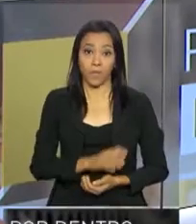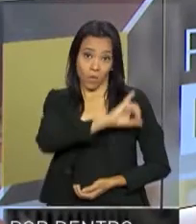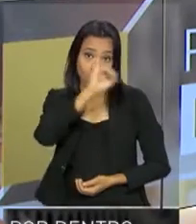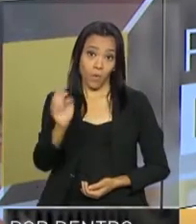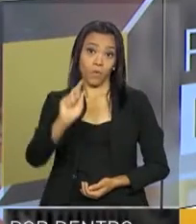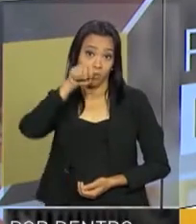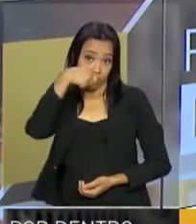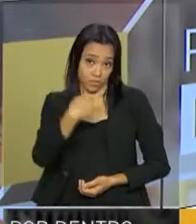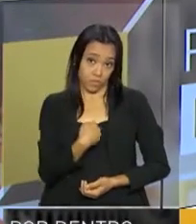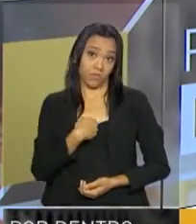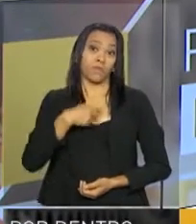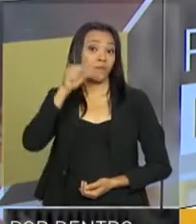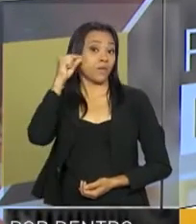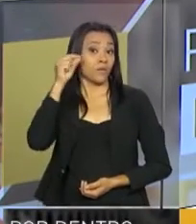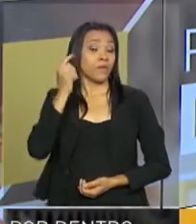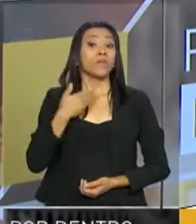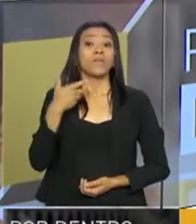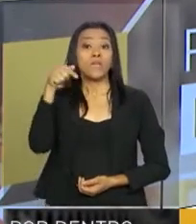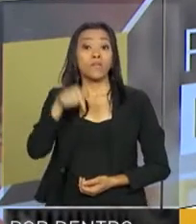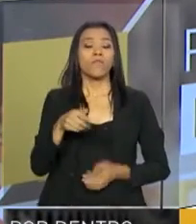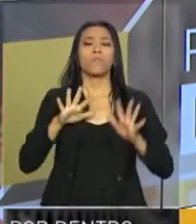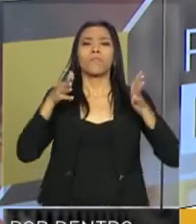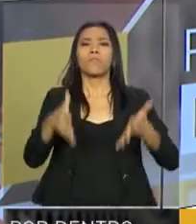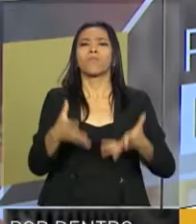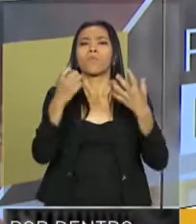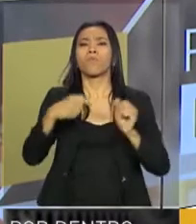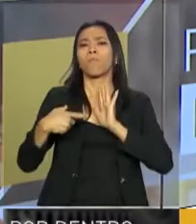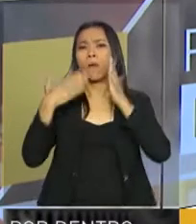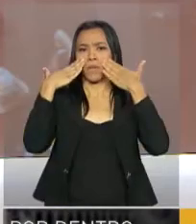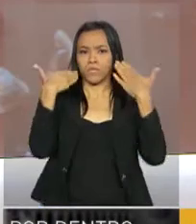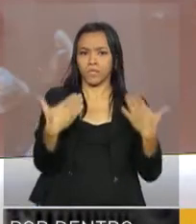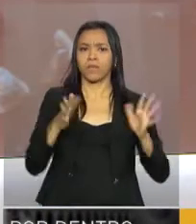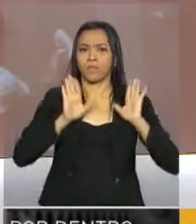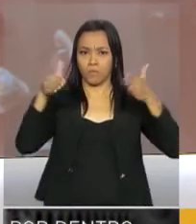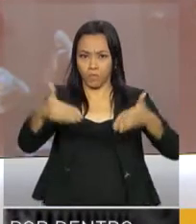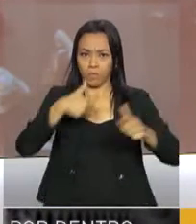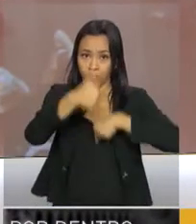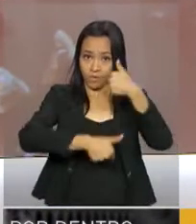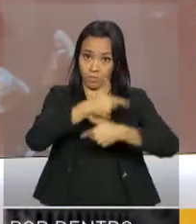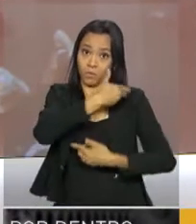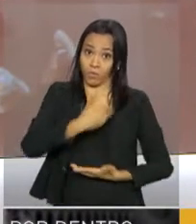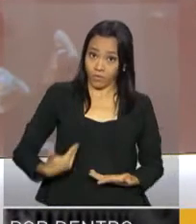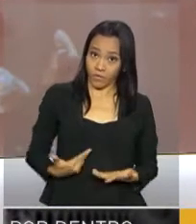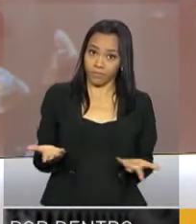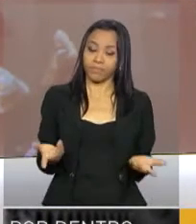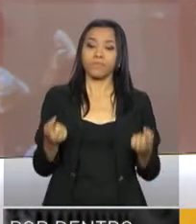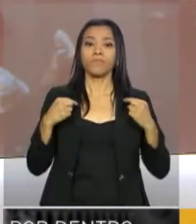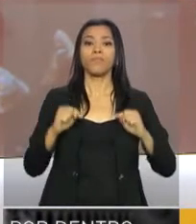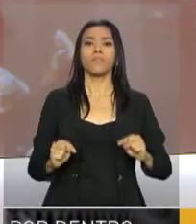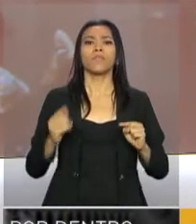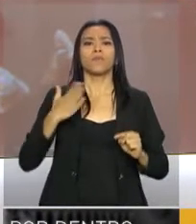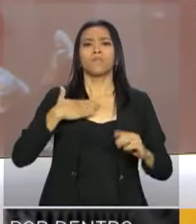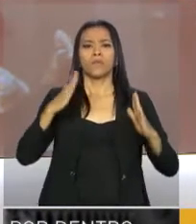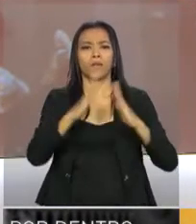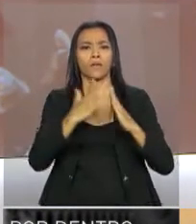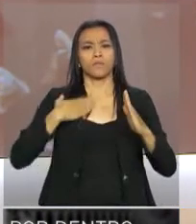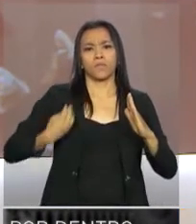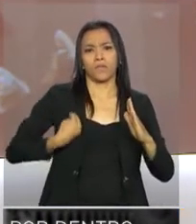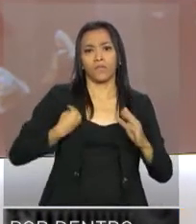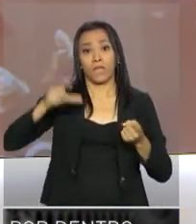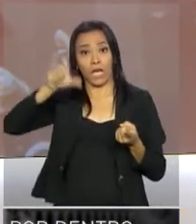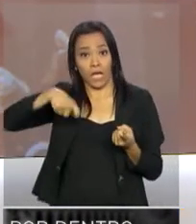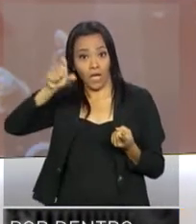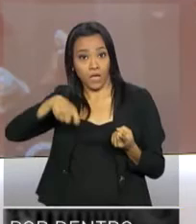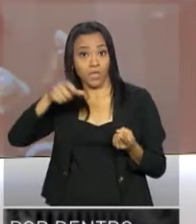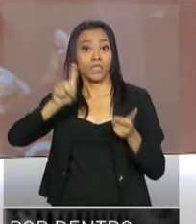Olá, eu sou o Malu Prado e esse é o programa Por Dentro do Governo. O Minha Casa Minha Vida, o Cartão Reforma e a